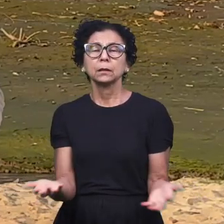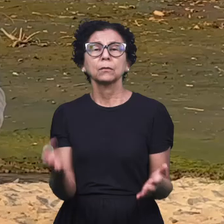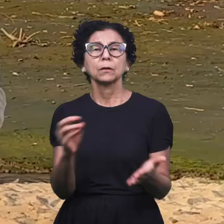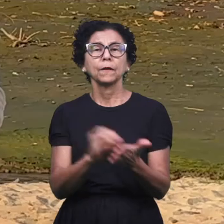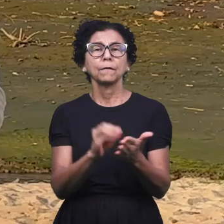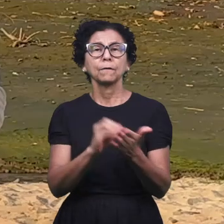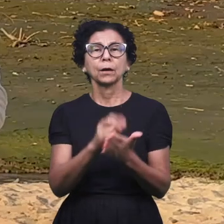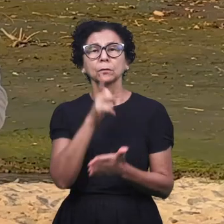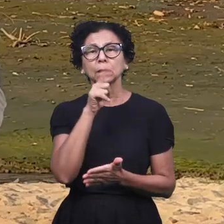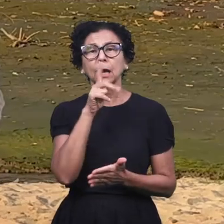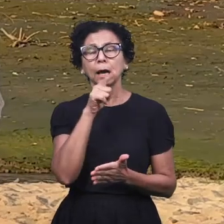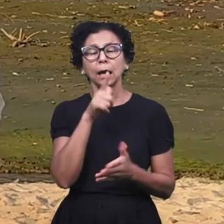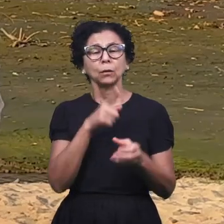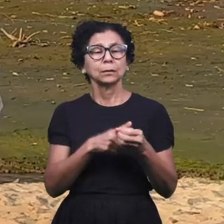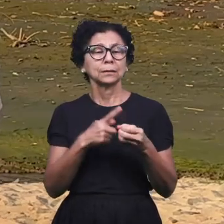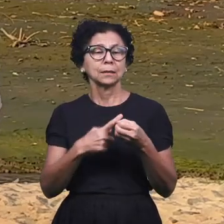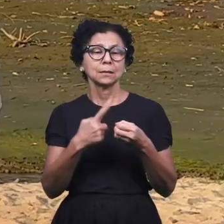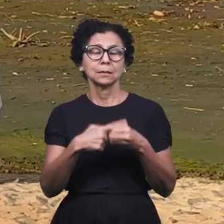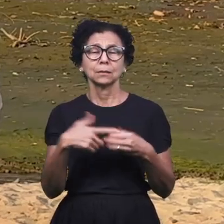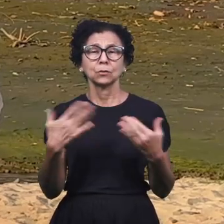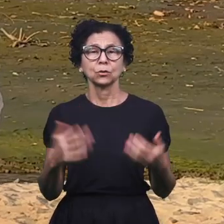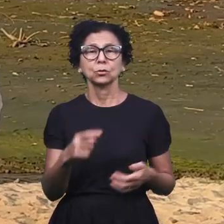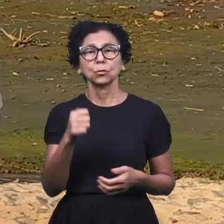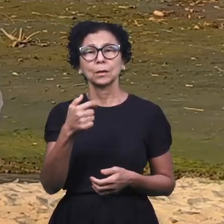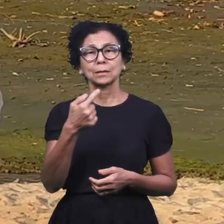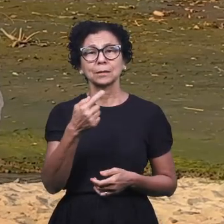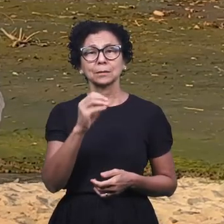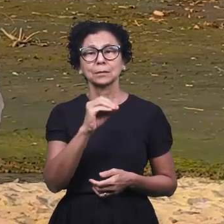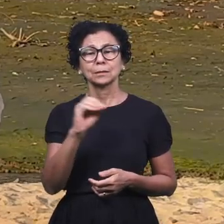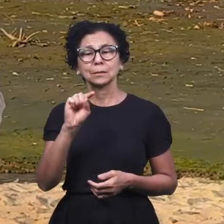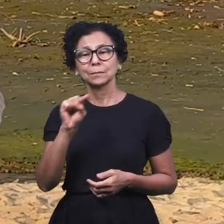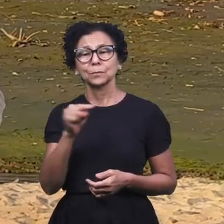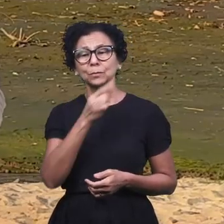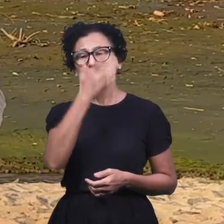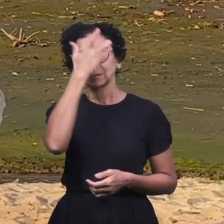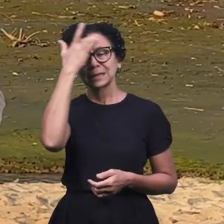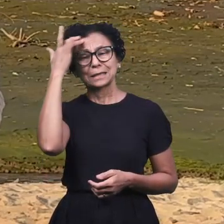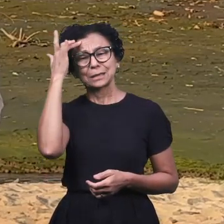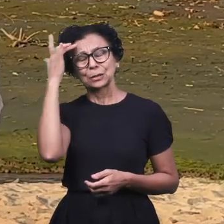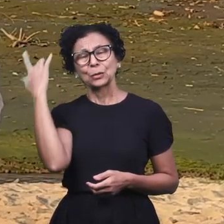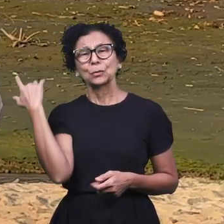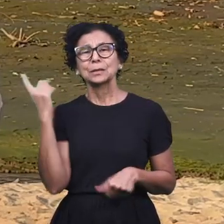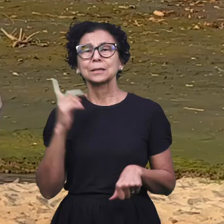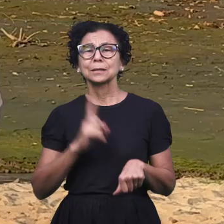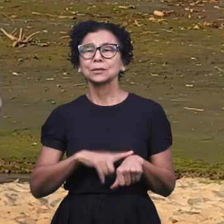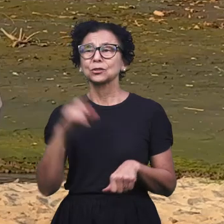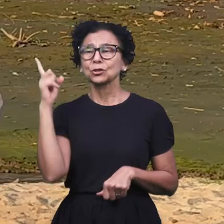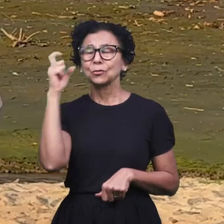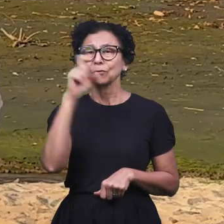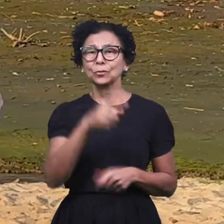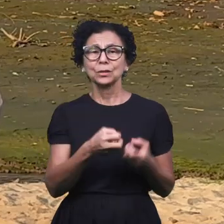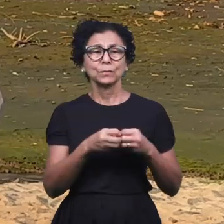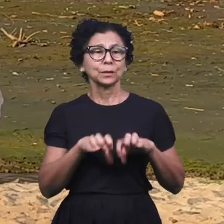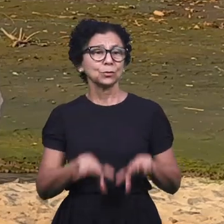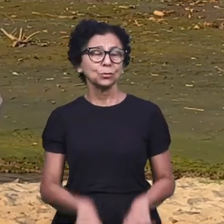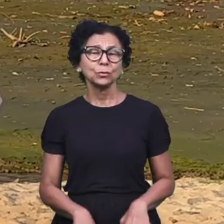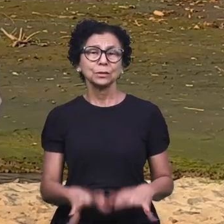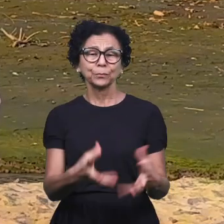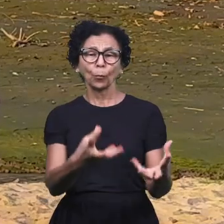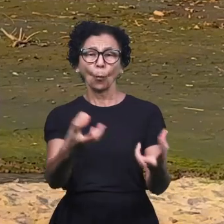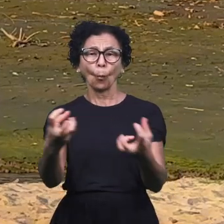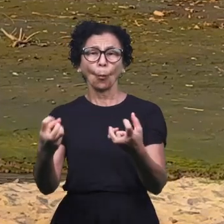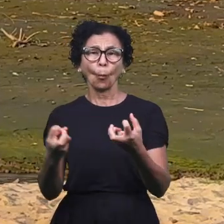abastecimento das cidades. Hoje você tem quase 700 mil pessoas em situação de calamidade pública por causa da